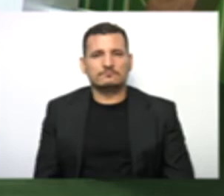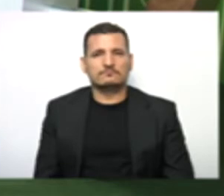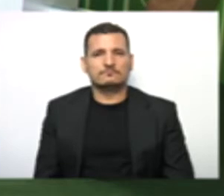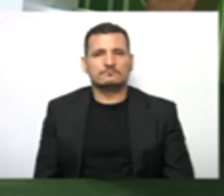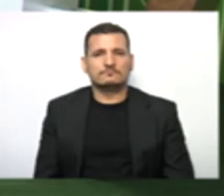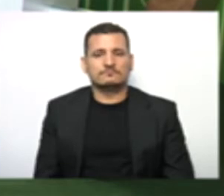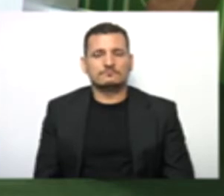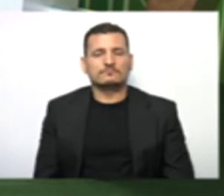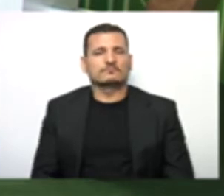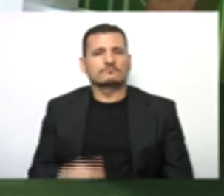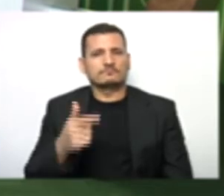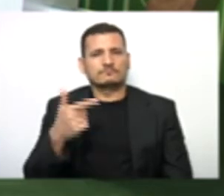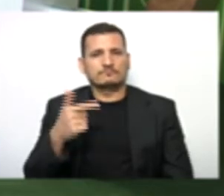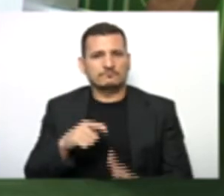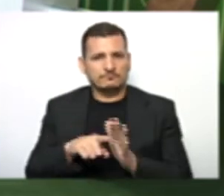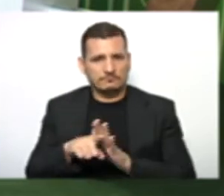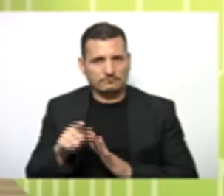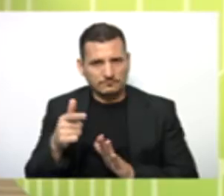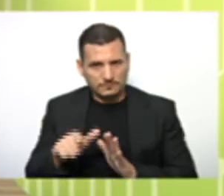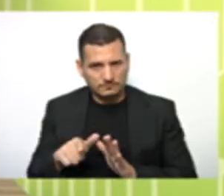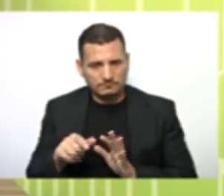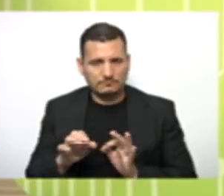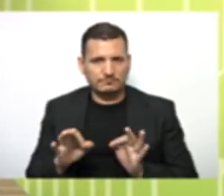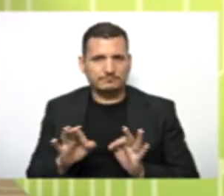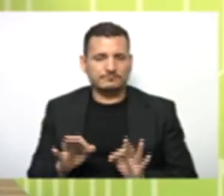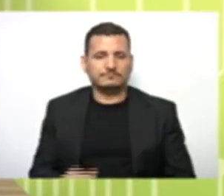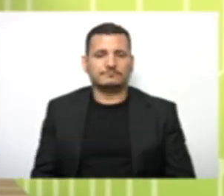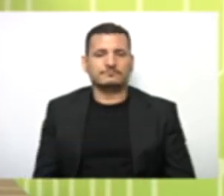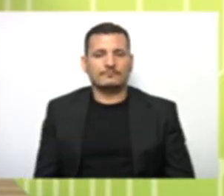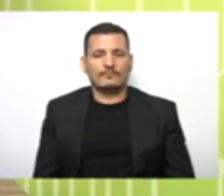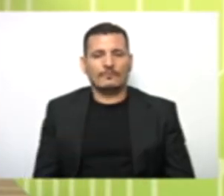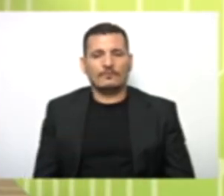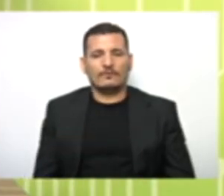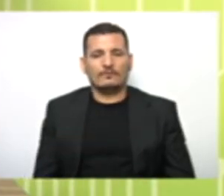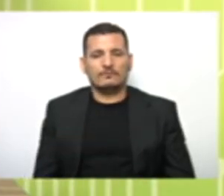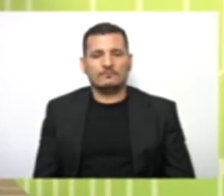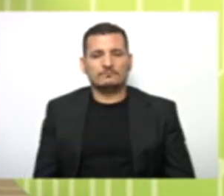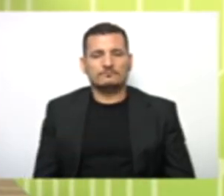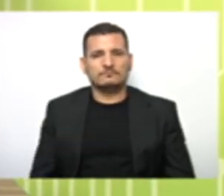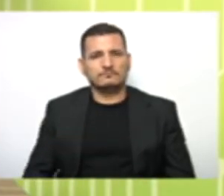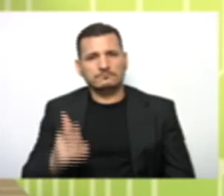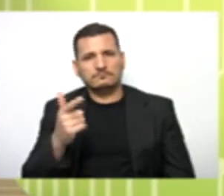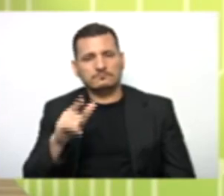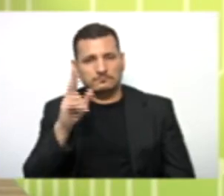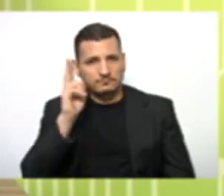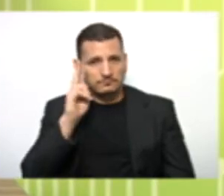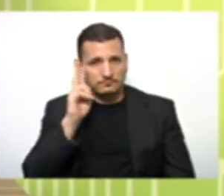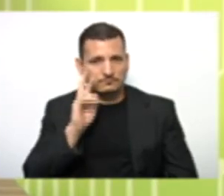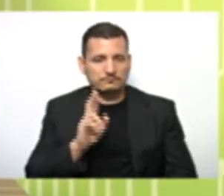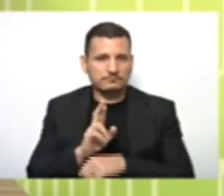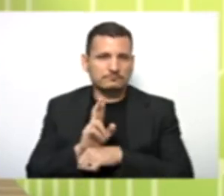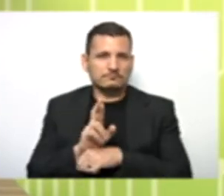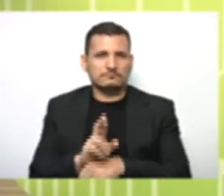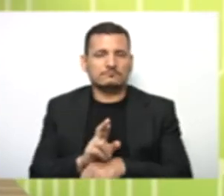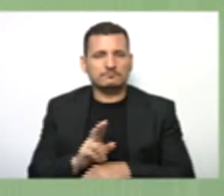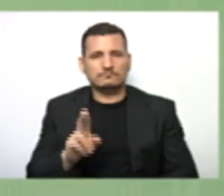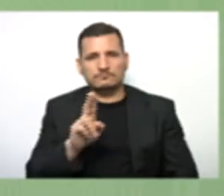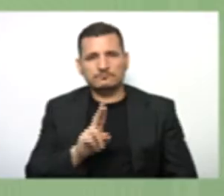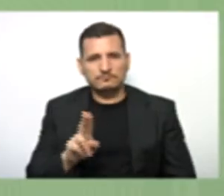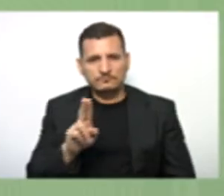a questão 2? Só essas mesmas. Então, novamente, né, lembrando que os recursos aí utilizados